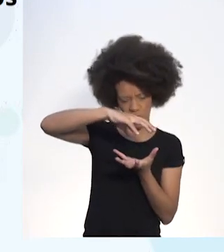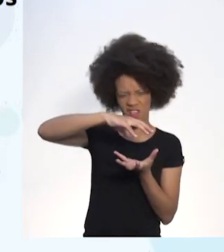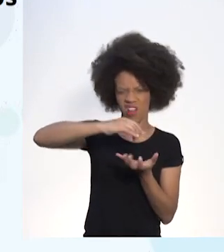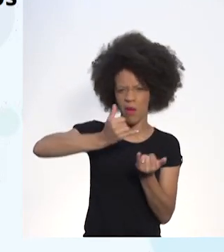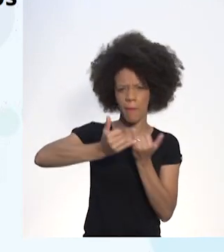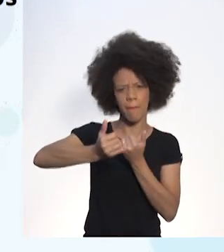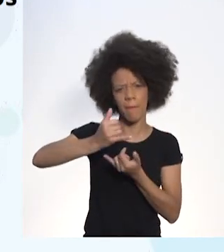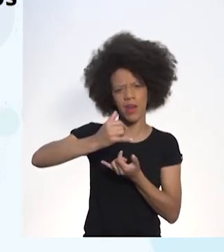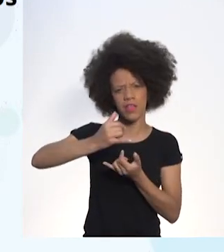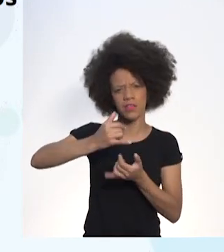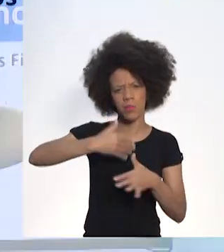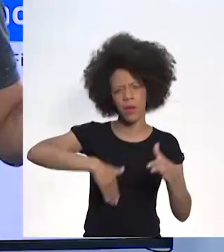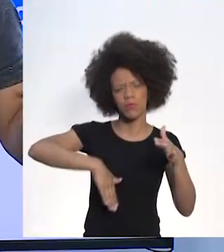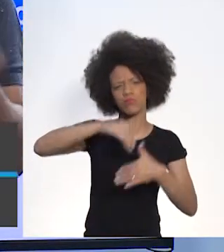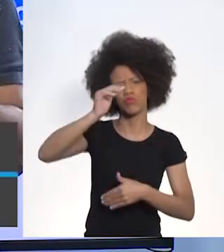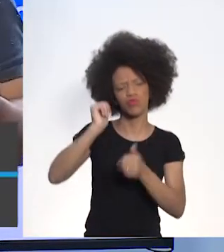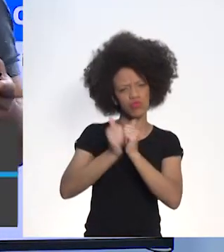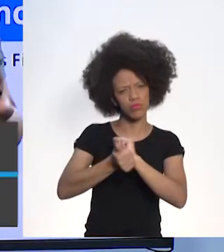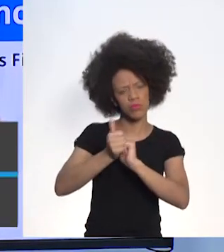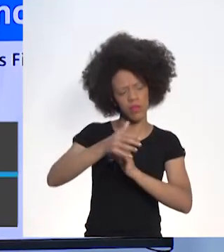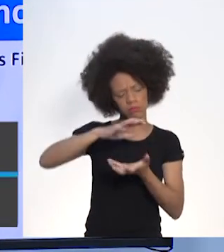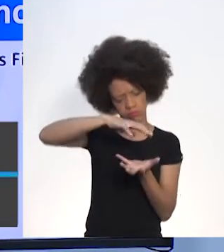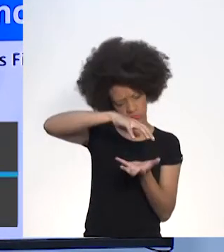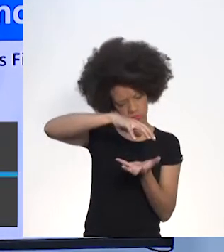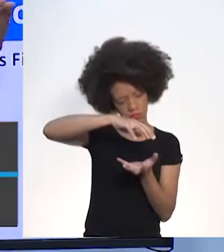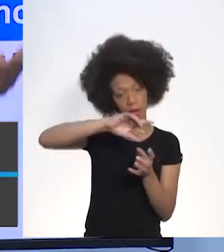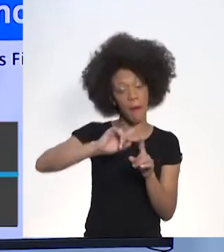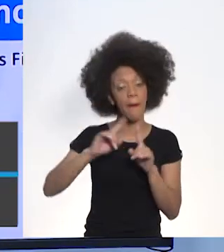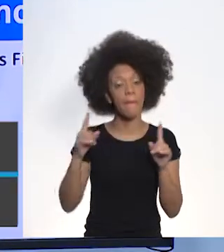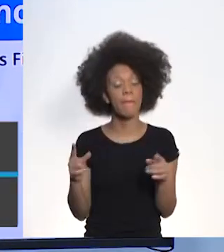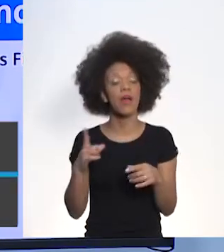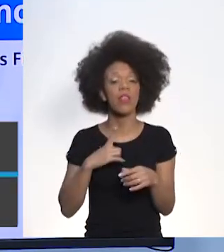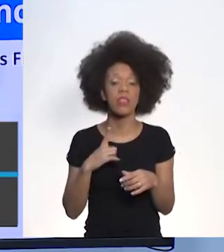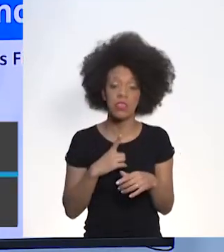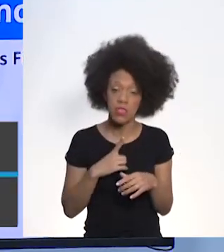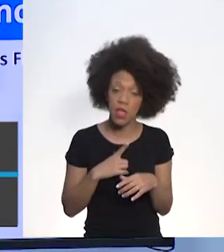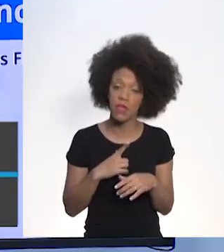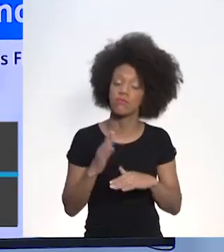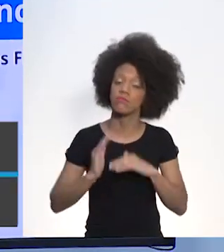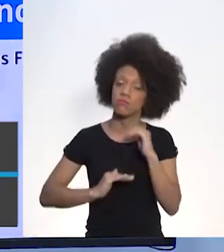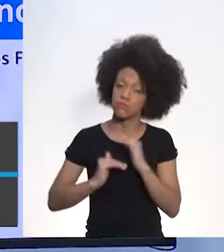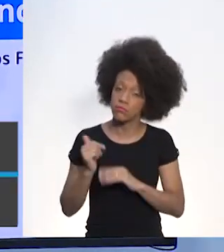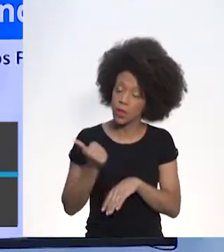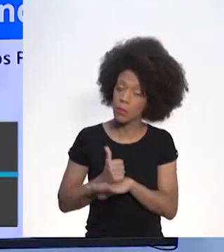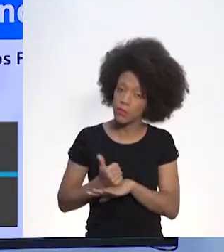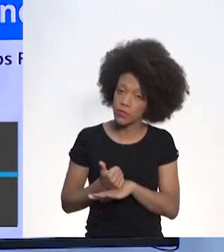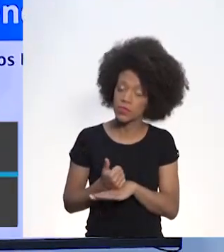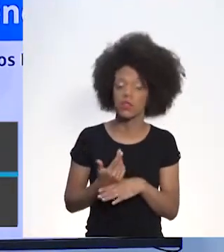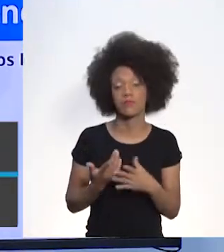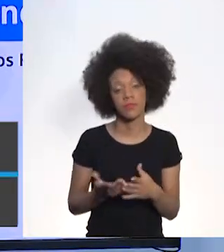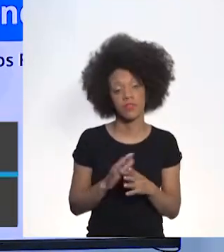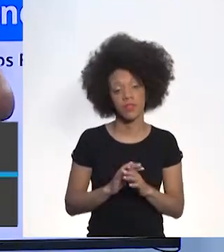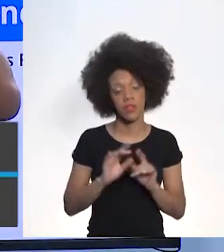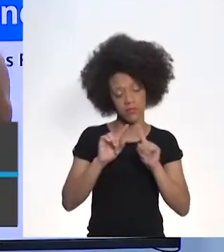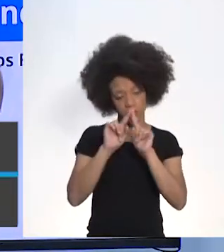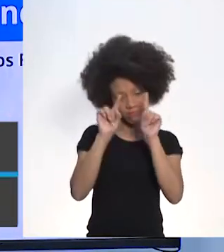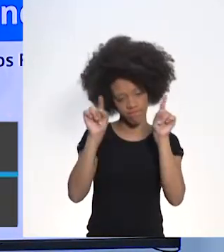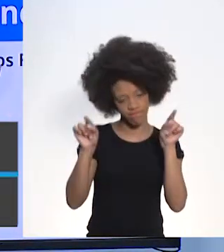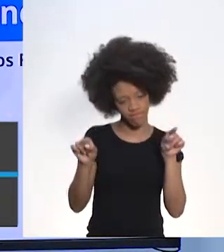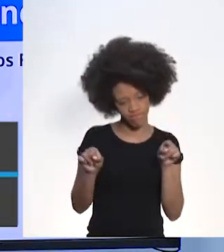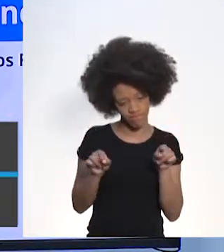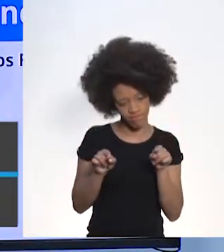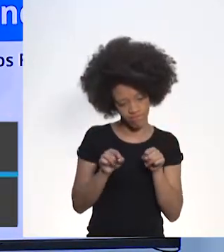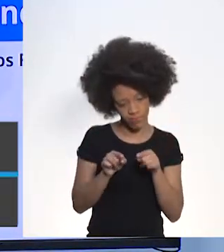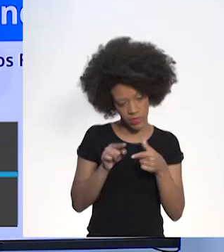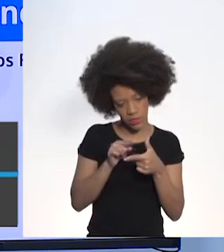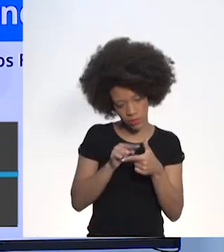bola, é redondo, ou coisas do tipo assim, né? Mas nós temos termos técnicos para isso, né? Que são os círculos e as